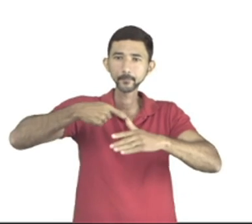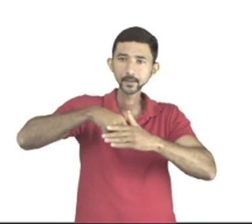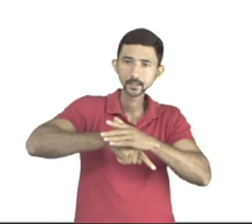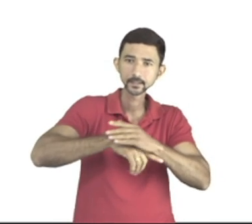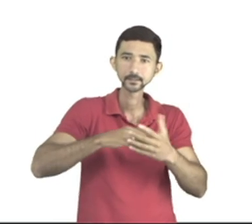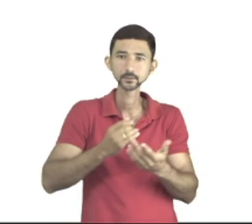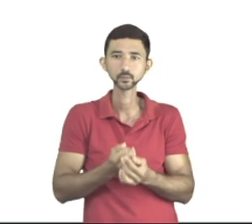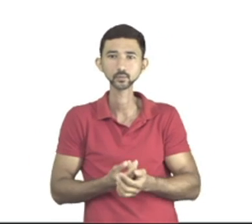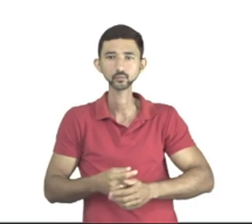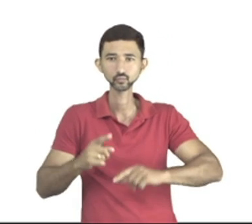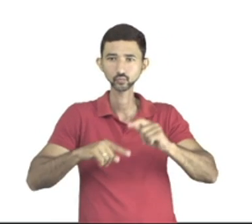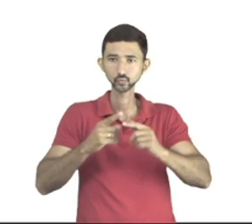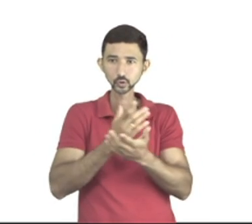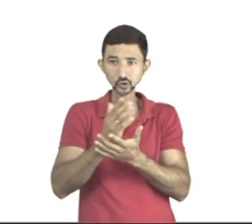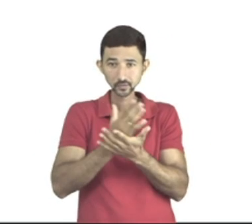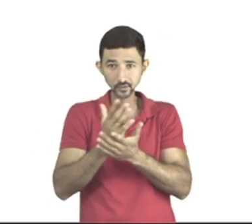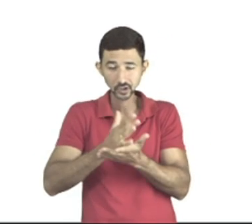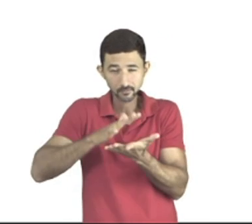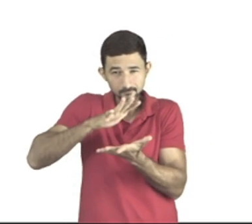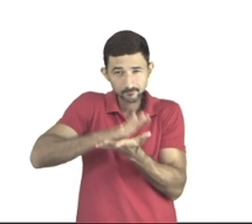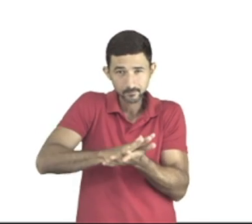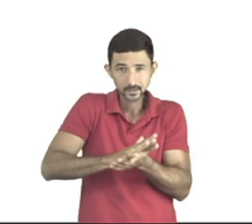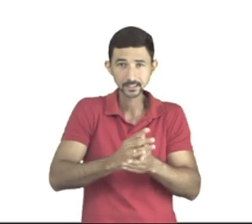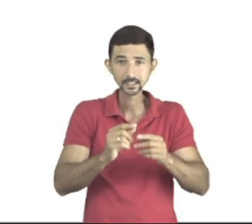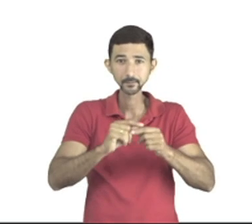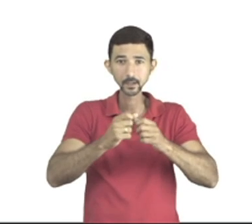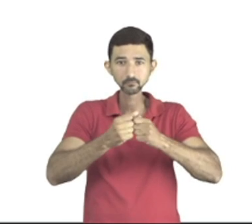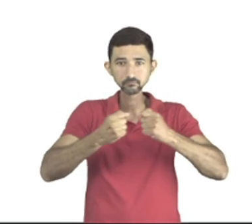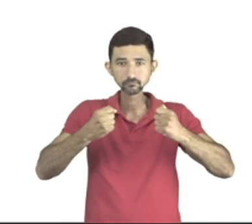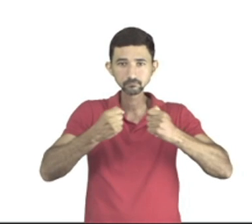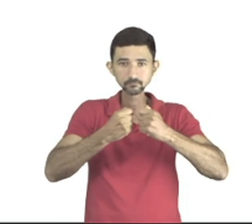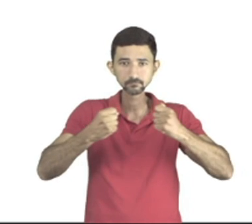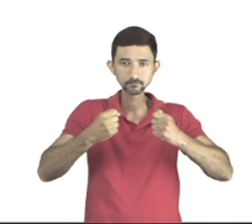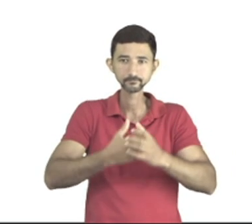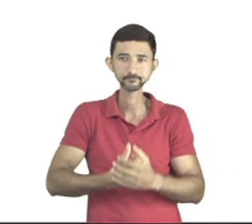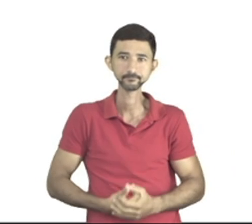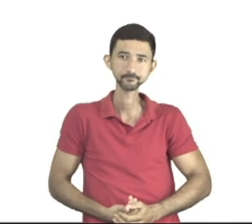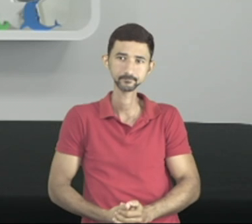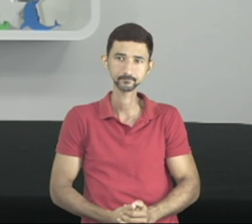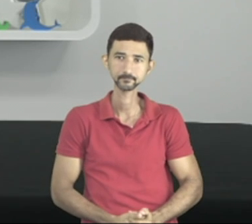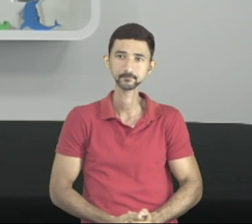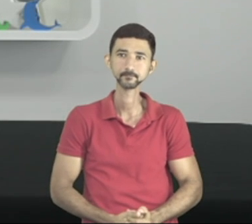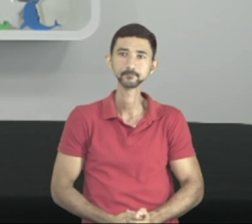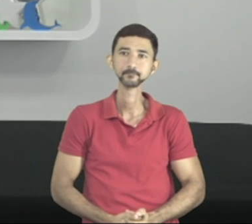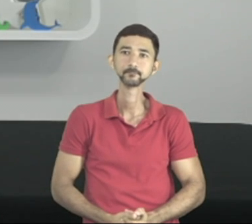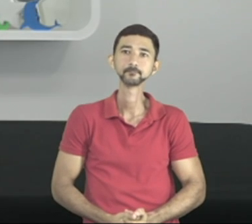impenetrabilidade, divisibilidade, compressibilidade, elasticidade. Olha aqui para mim.